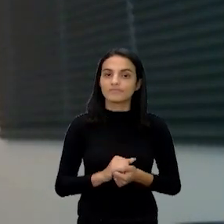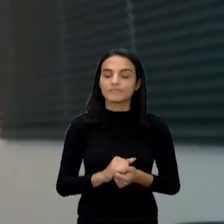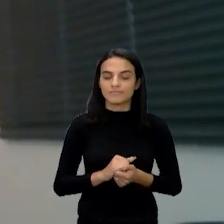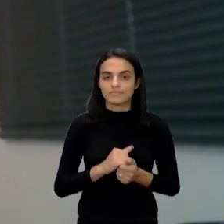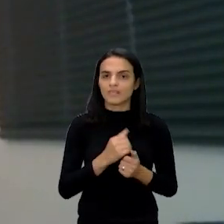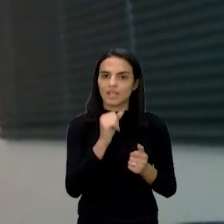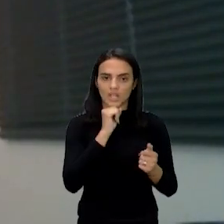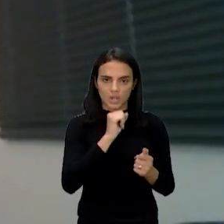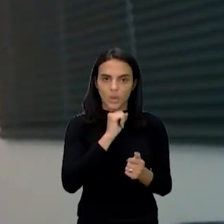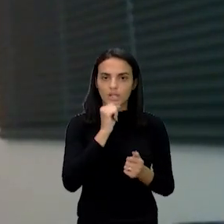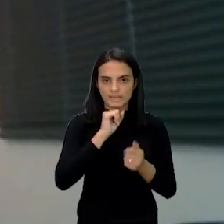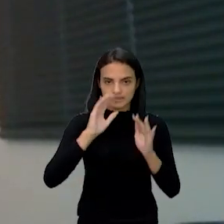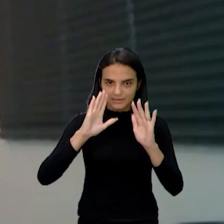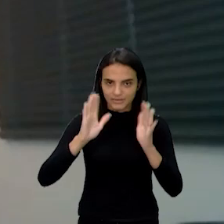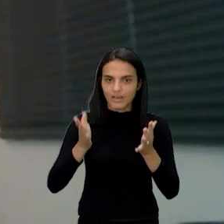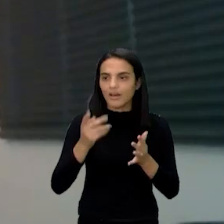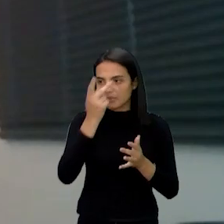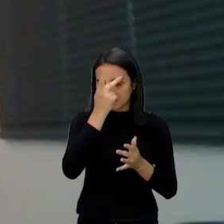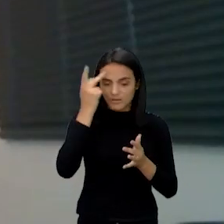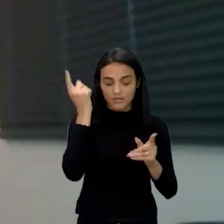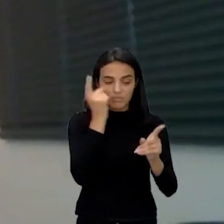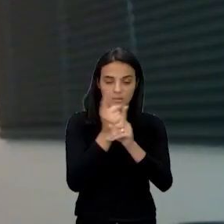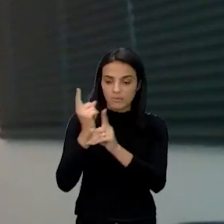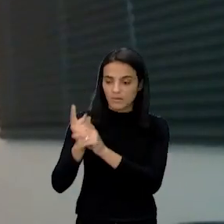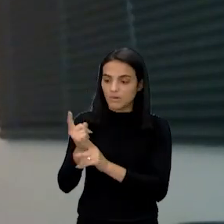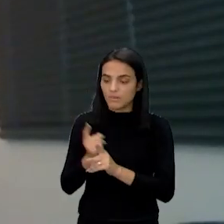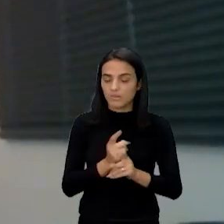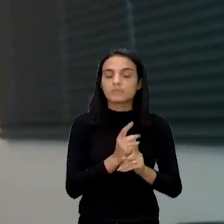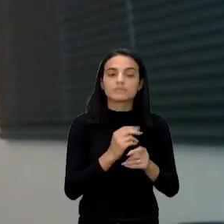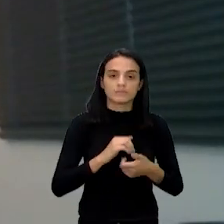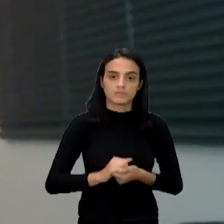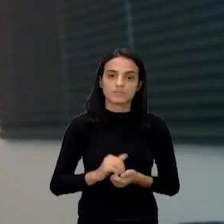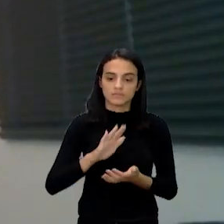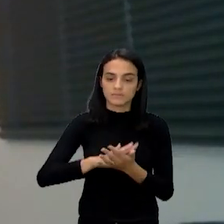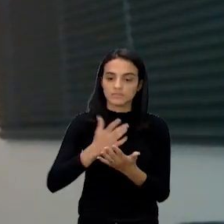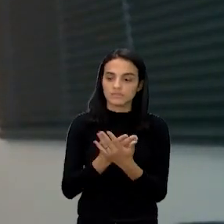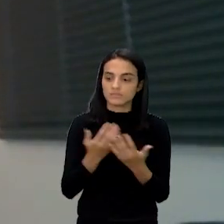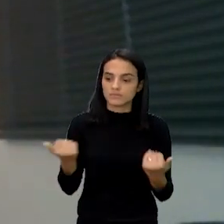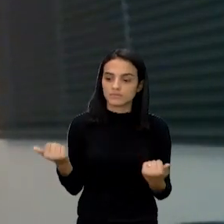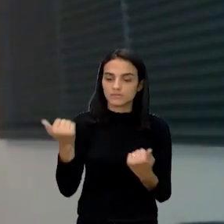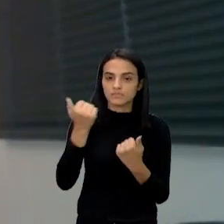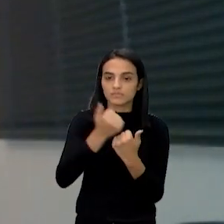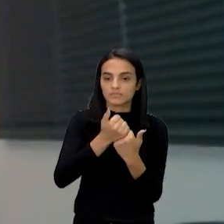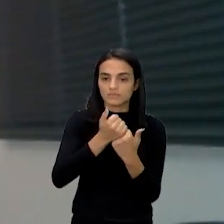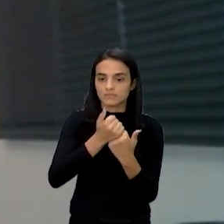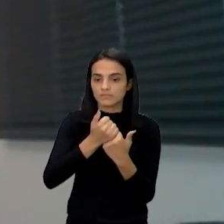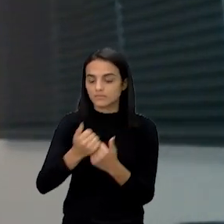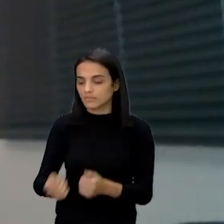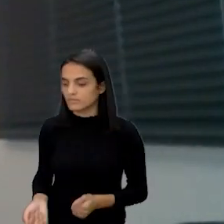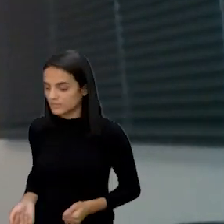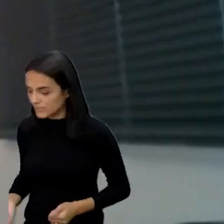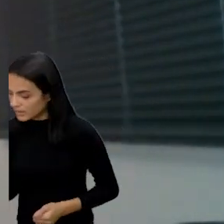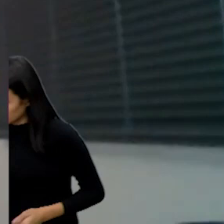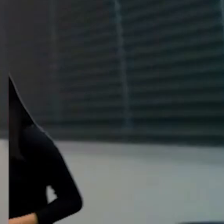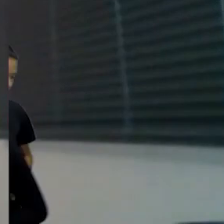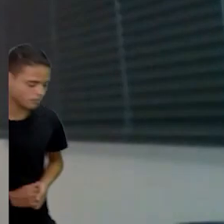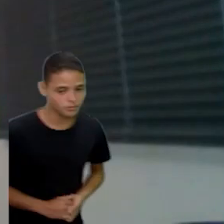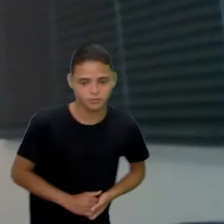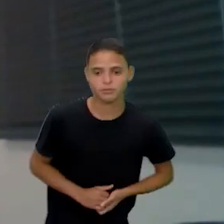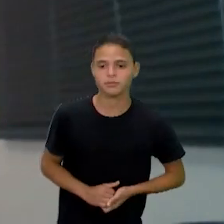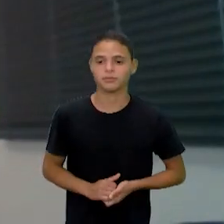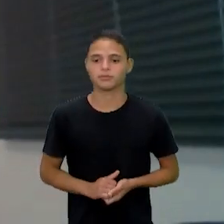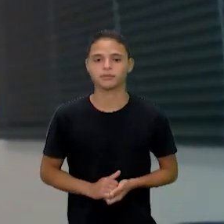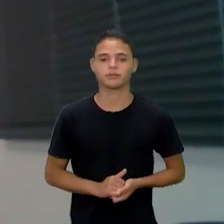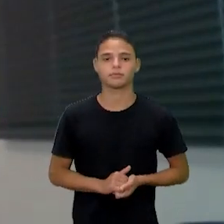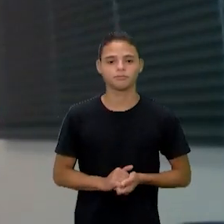inclusive, idosos, pessoas que estão descobrindo sua superdotação na vida adulta tardia, e nunca é tarde para descobrir os